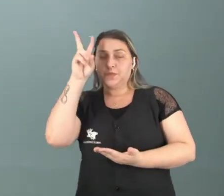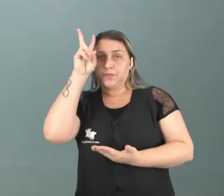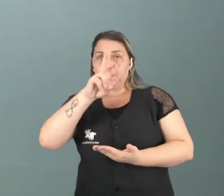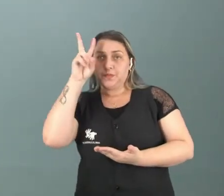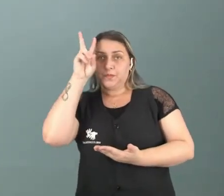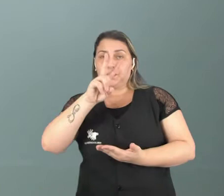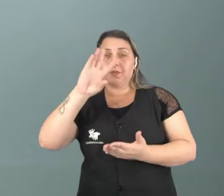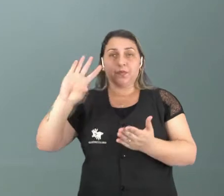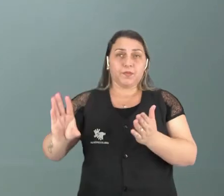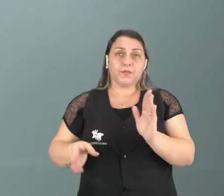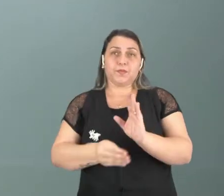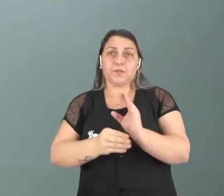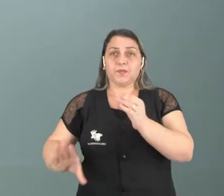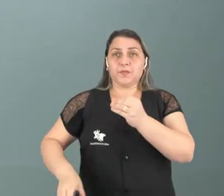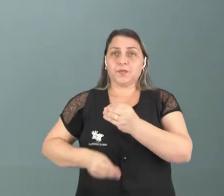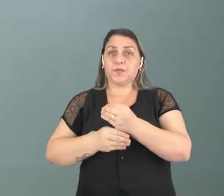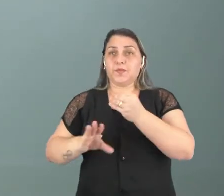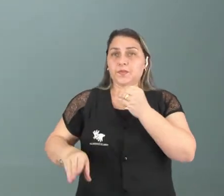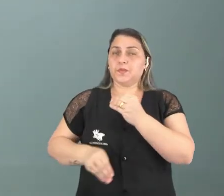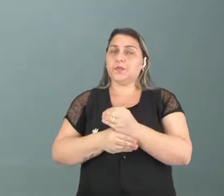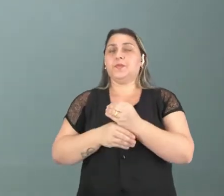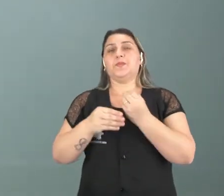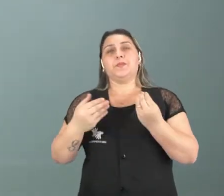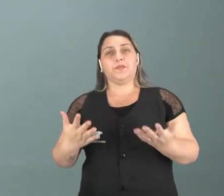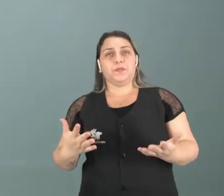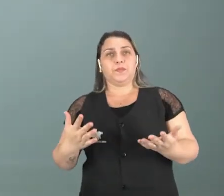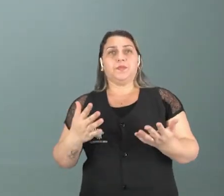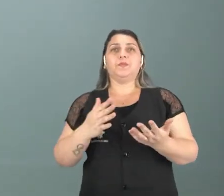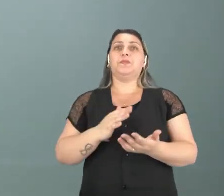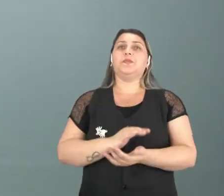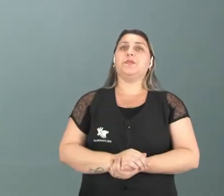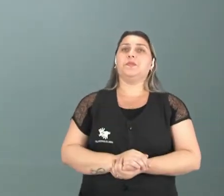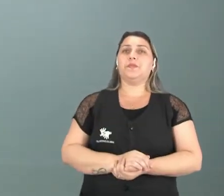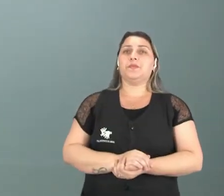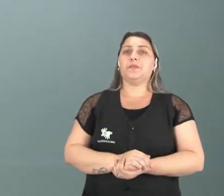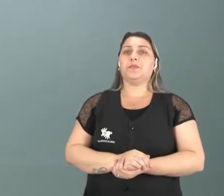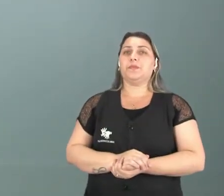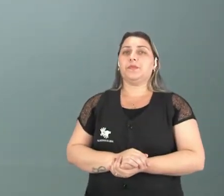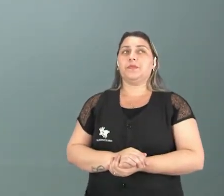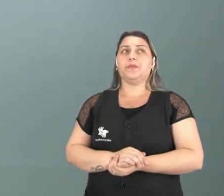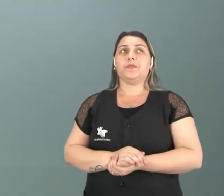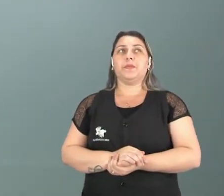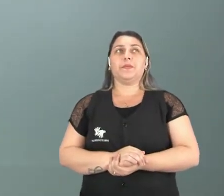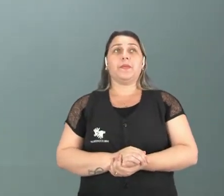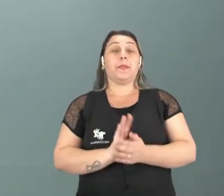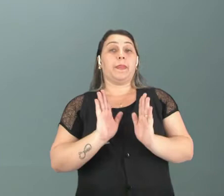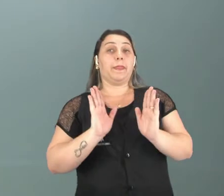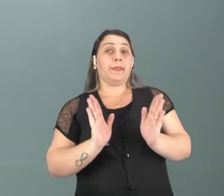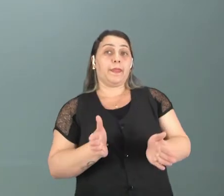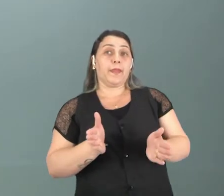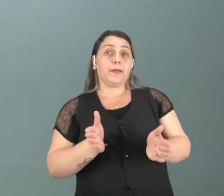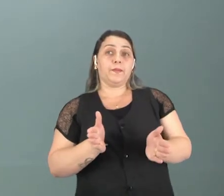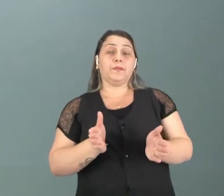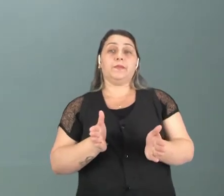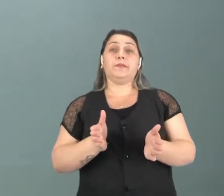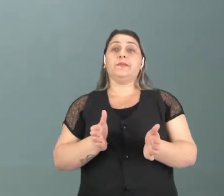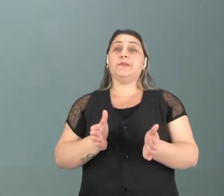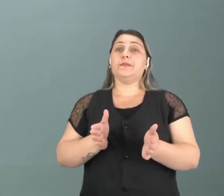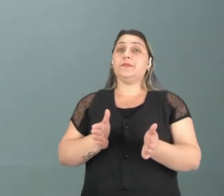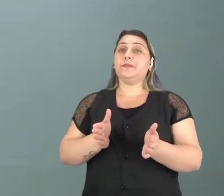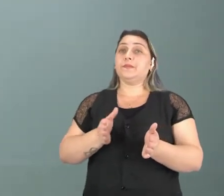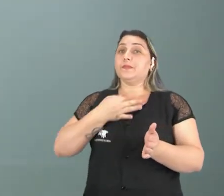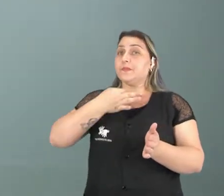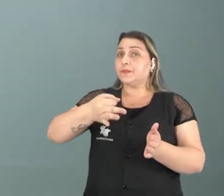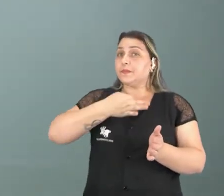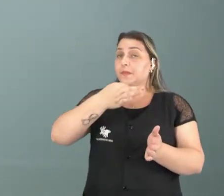ficar acrescentando nenhuma parte. Eu descrevo parte da obra ou do livro. Já a crítica, eu